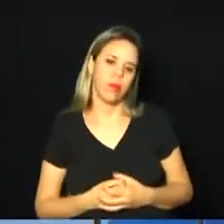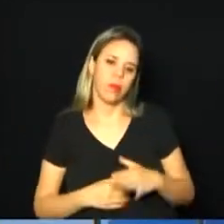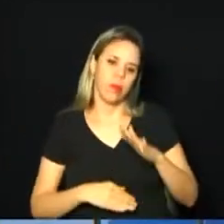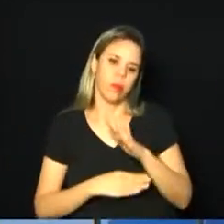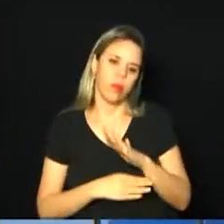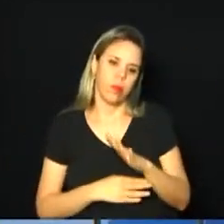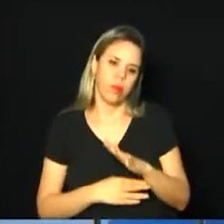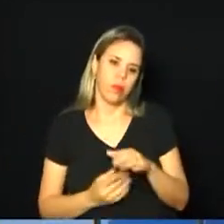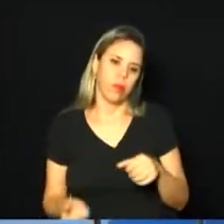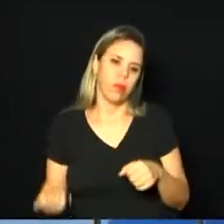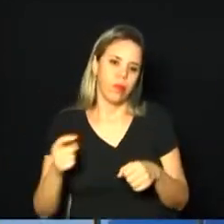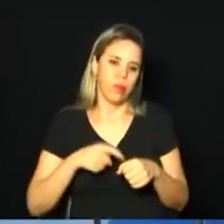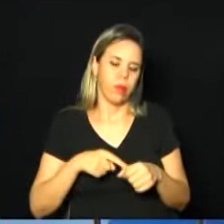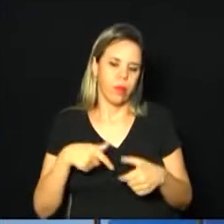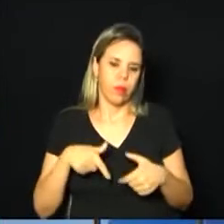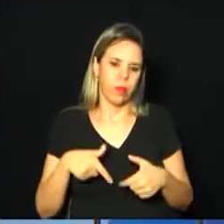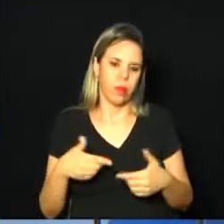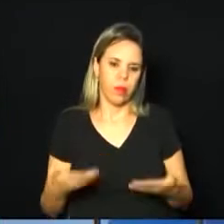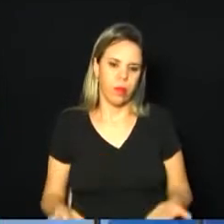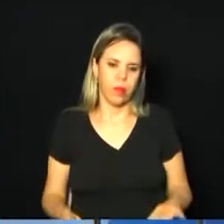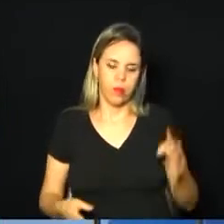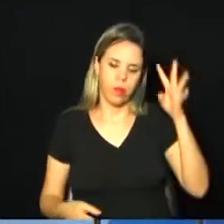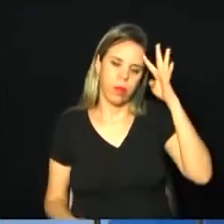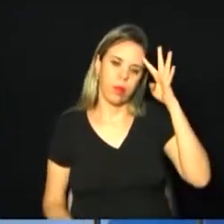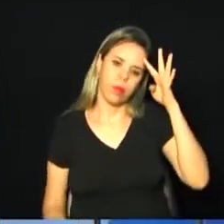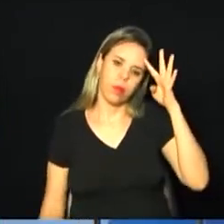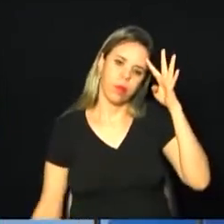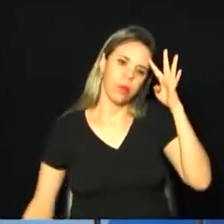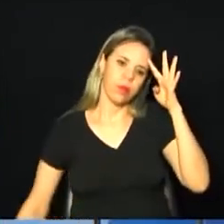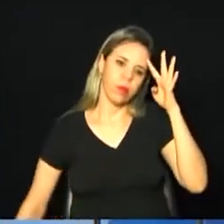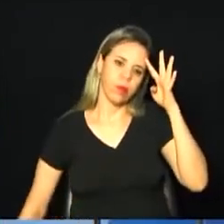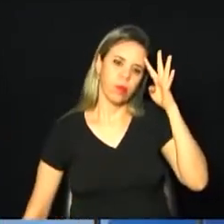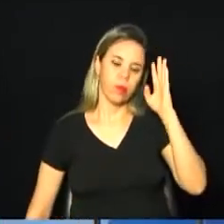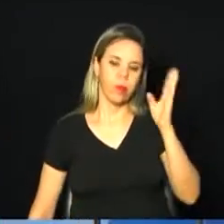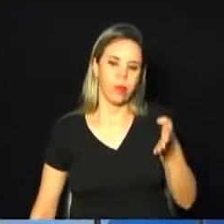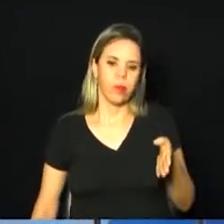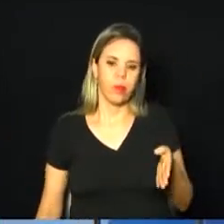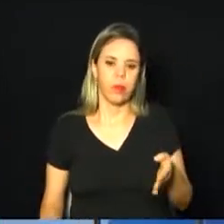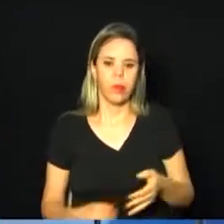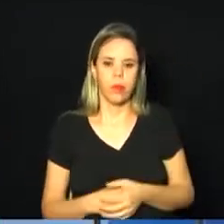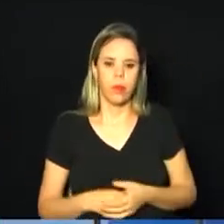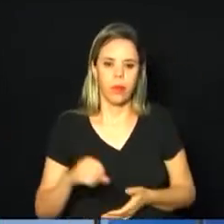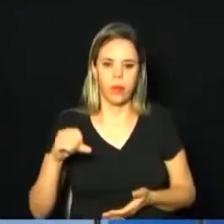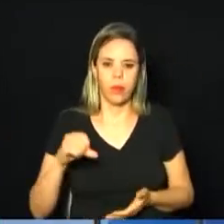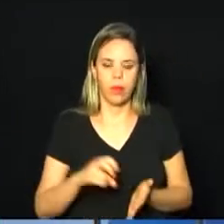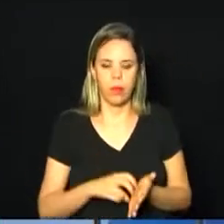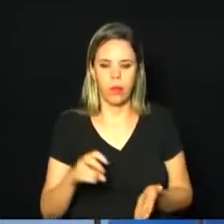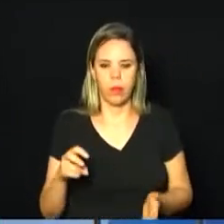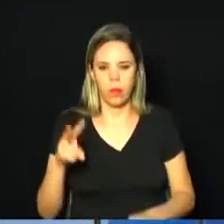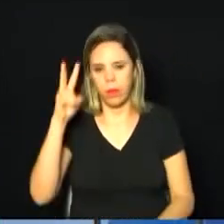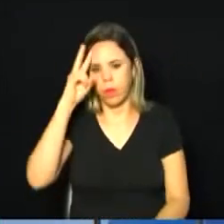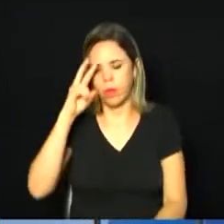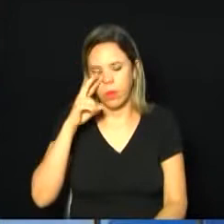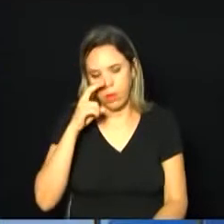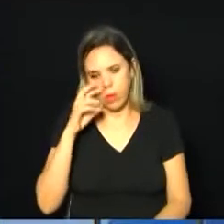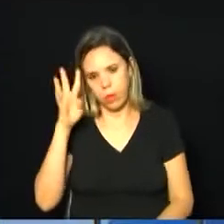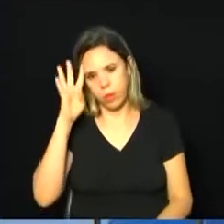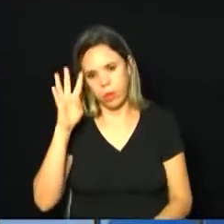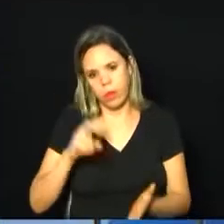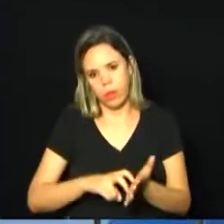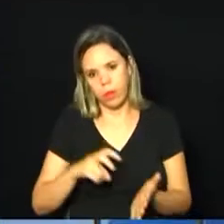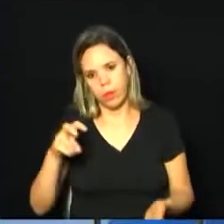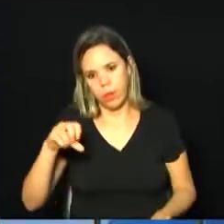legislativo Então retoma as atividades na quarta-feira já a partir das 9 horas Lembrando que na quarta-feira